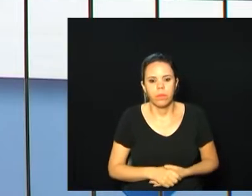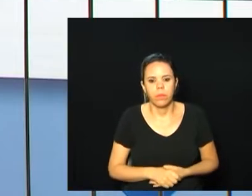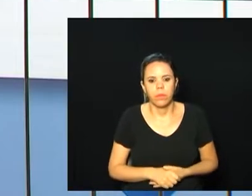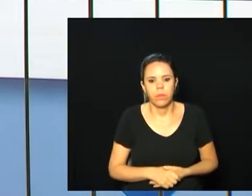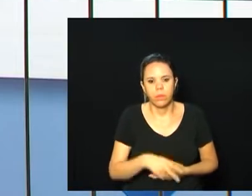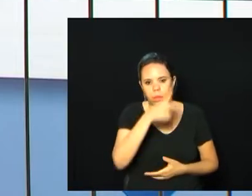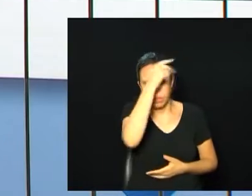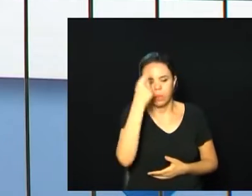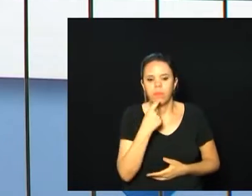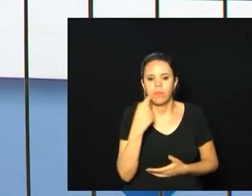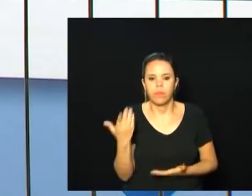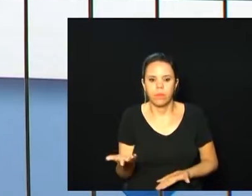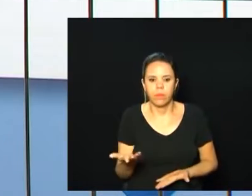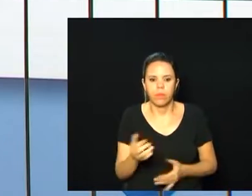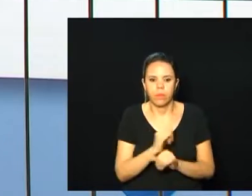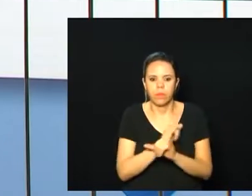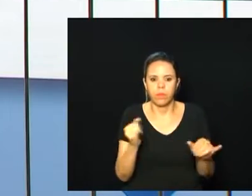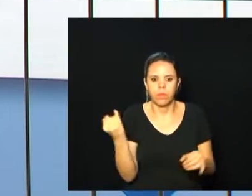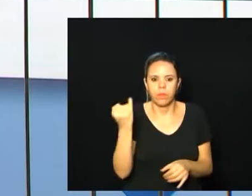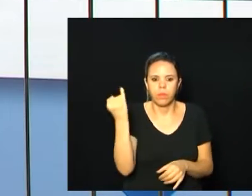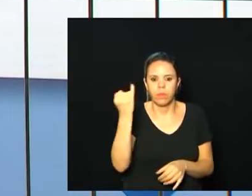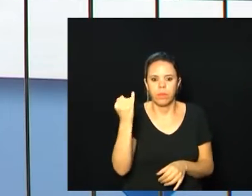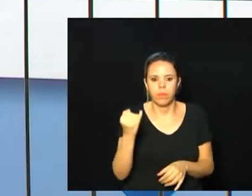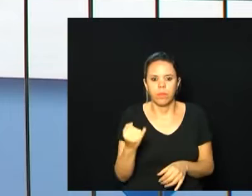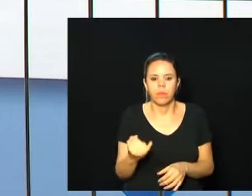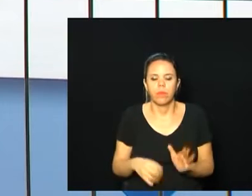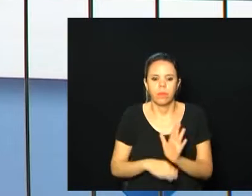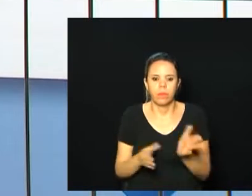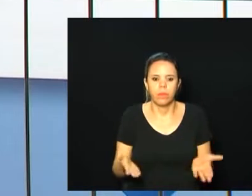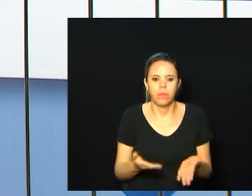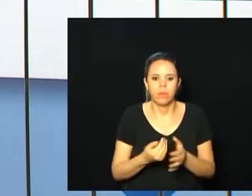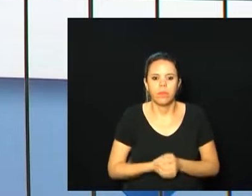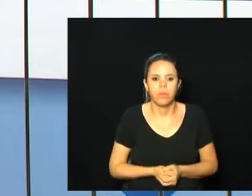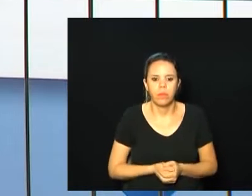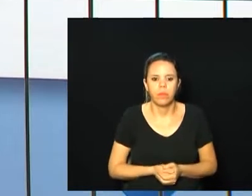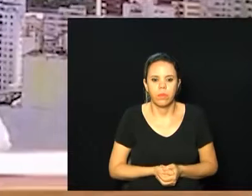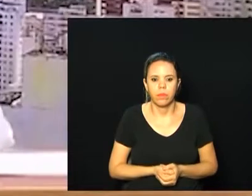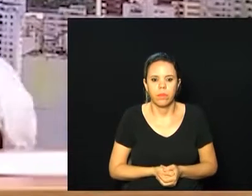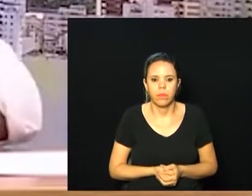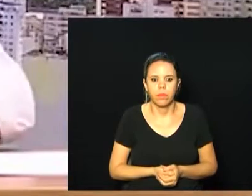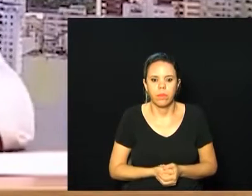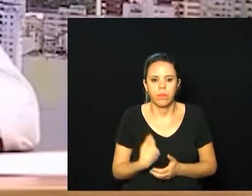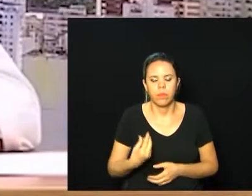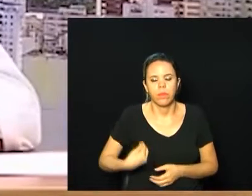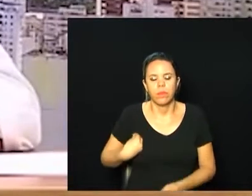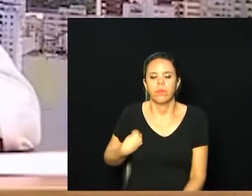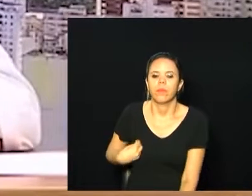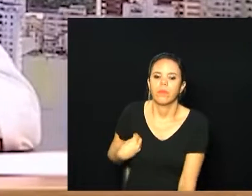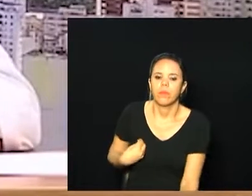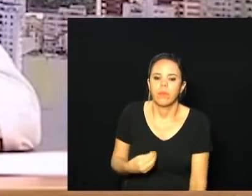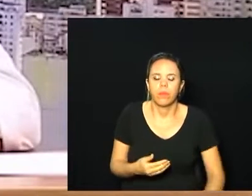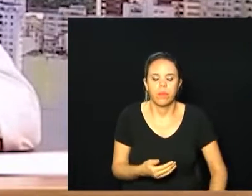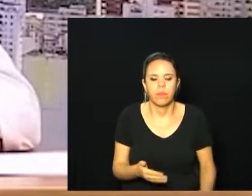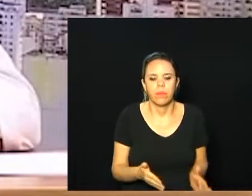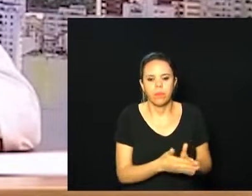O prefeito de Campinas salientou a importância dessa cooperação. Porque nós vivemos